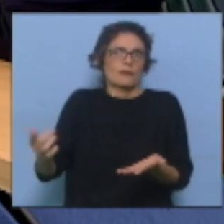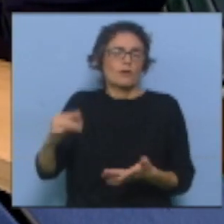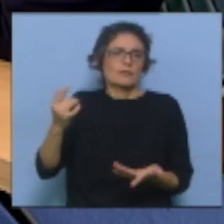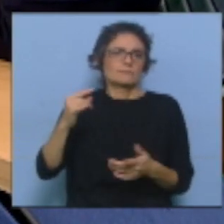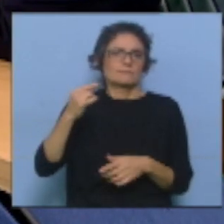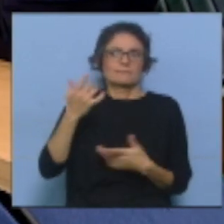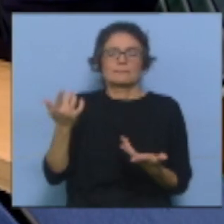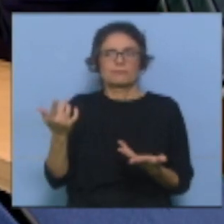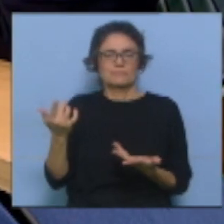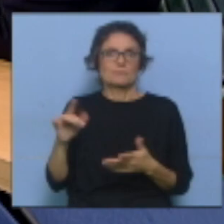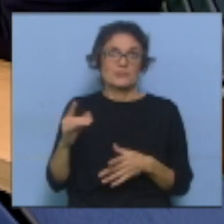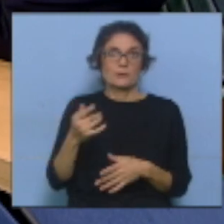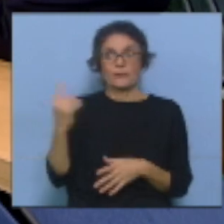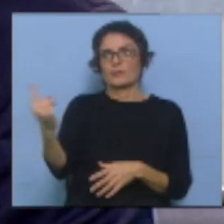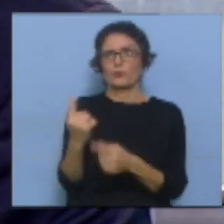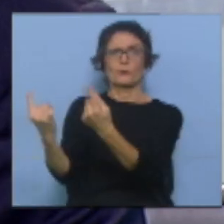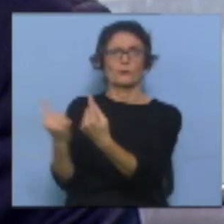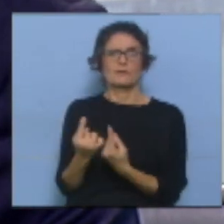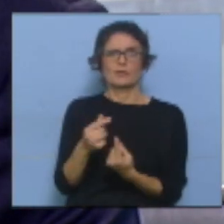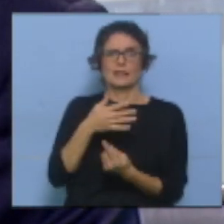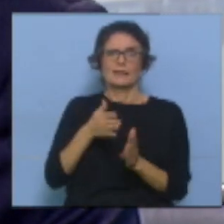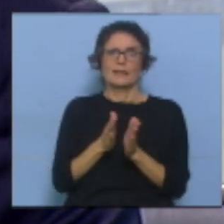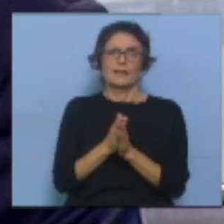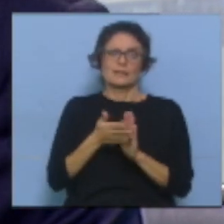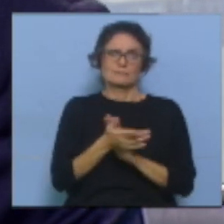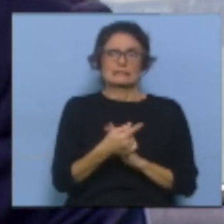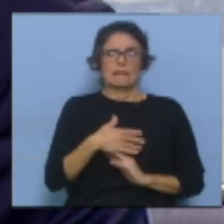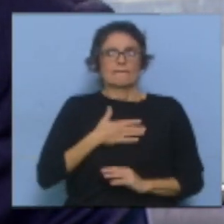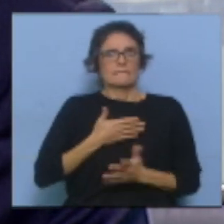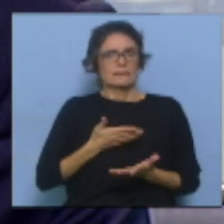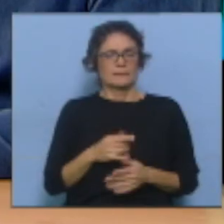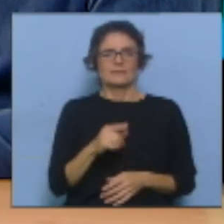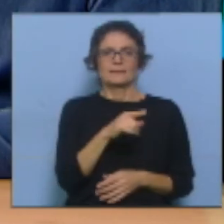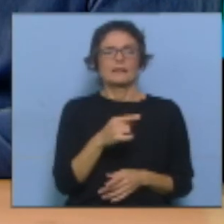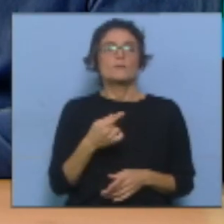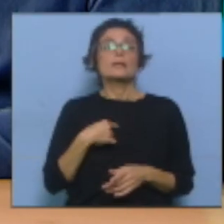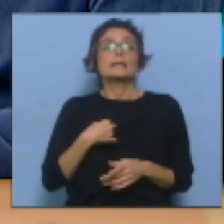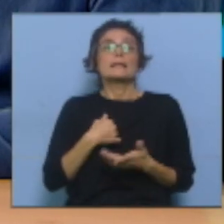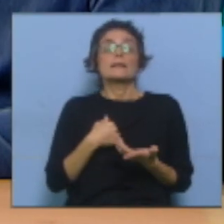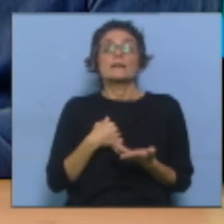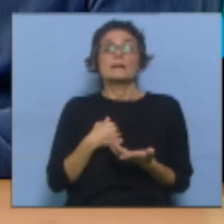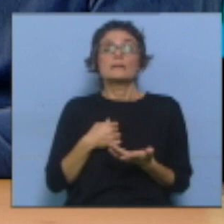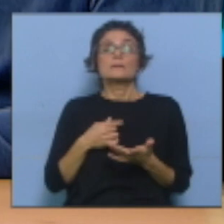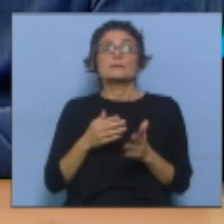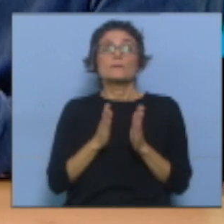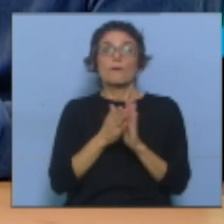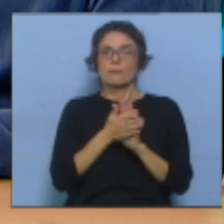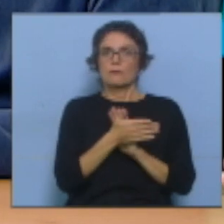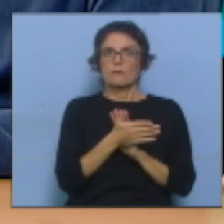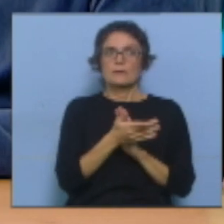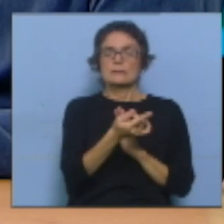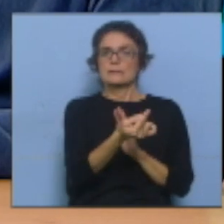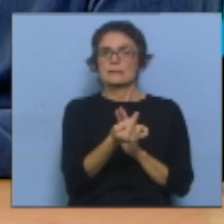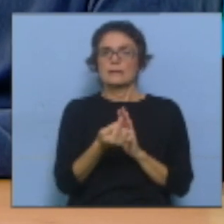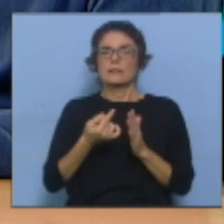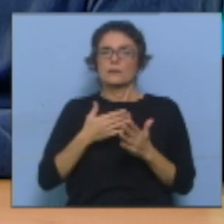ficar cá a casa, né? Agora, exato. Sim, mas foi importante, por exemplo, quando eu chego ao pré-seminário e trago também já uma vivência familiar cristã. De rezar bagagem. às refeições,